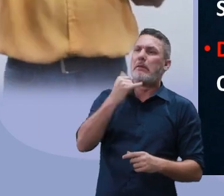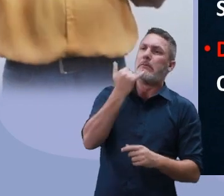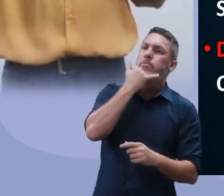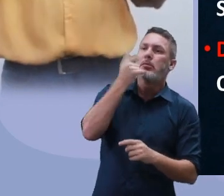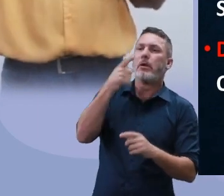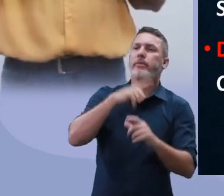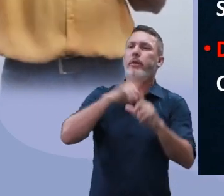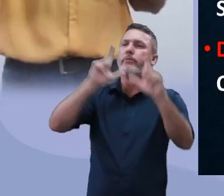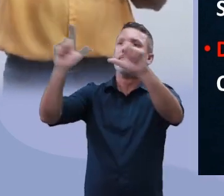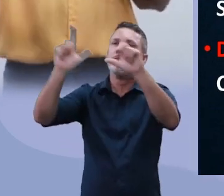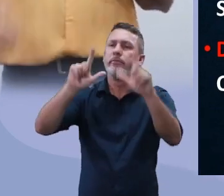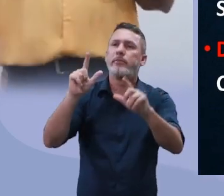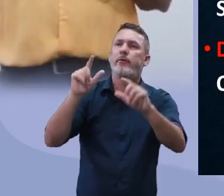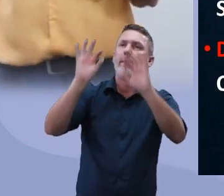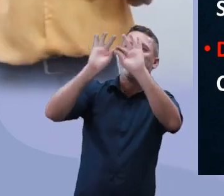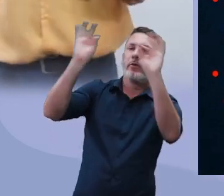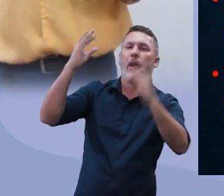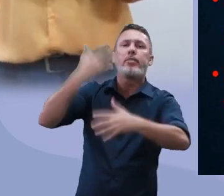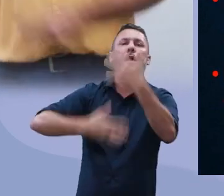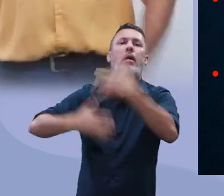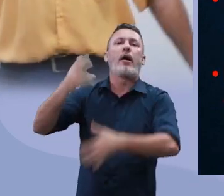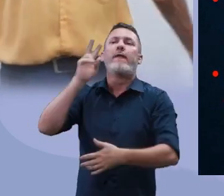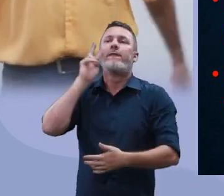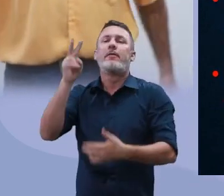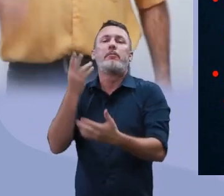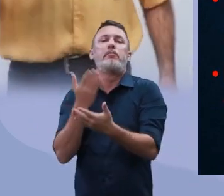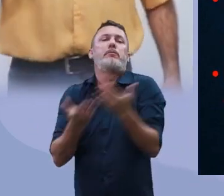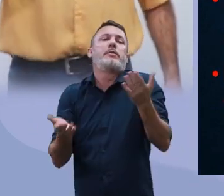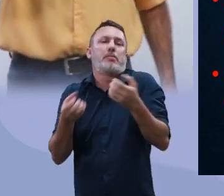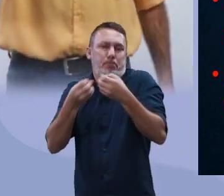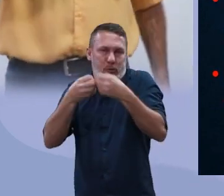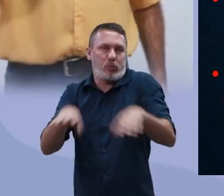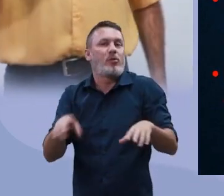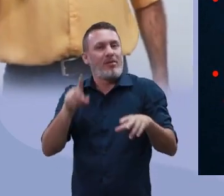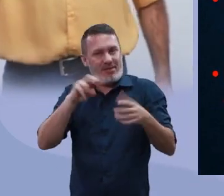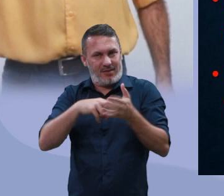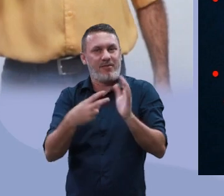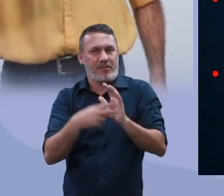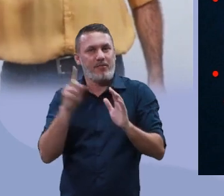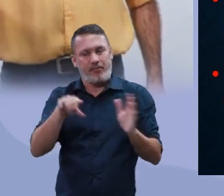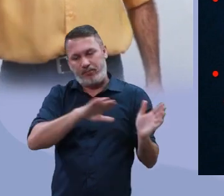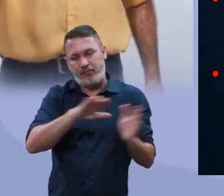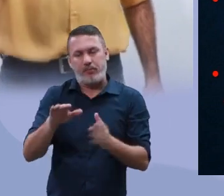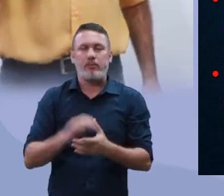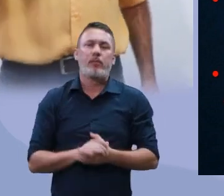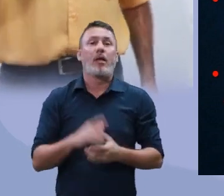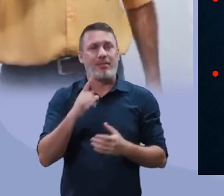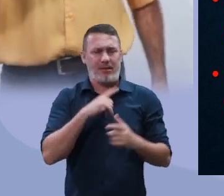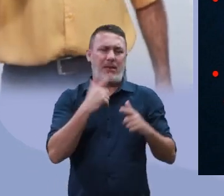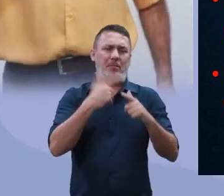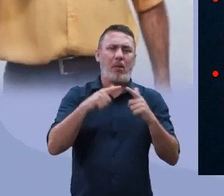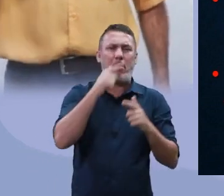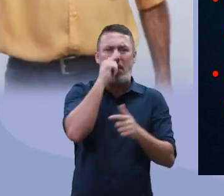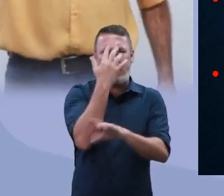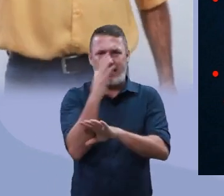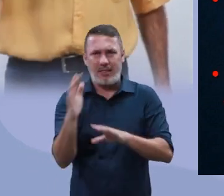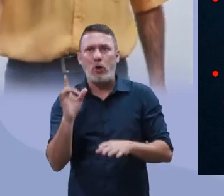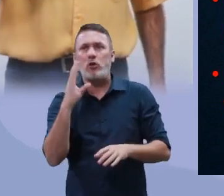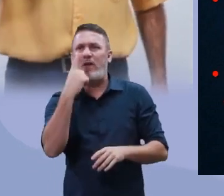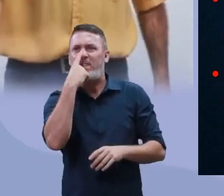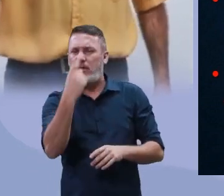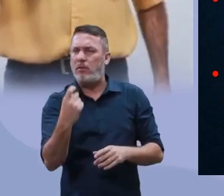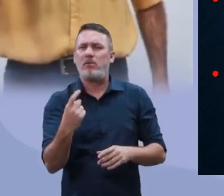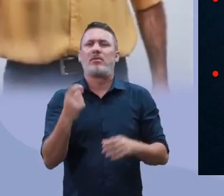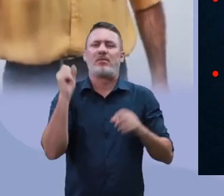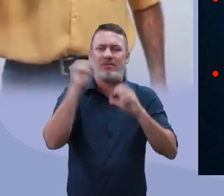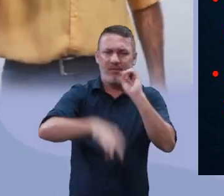da arquitetura, do urbanismo que as cidades apresentam. Pois bem, então quando nós falamos desses problemas ambientais, além da poluição, nós temos